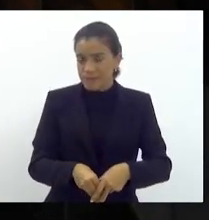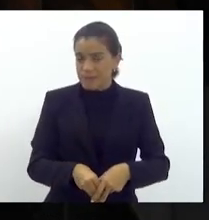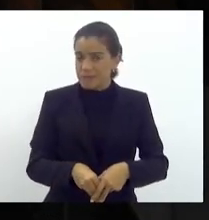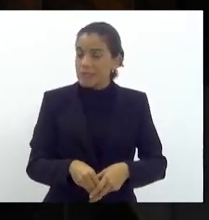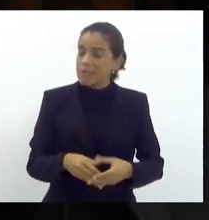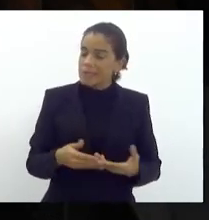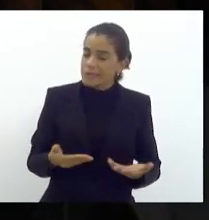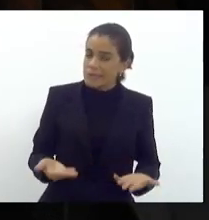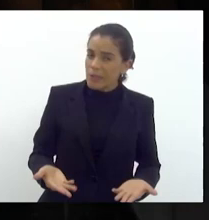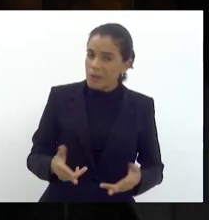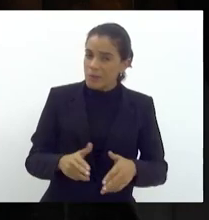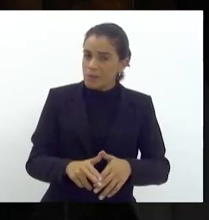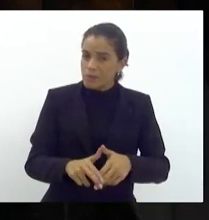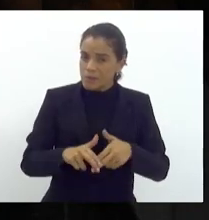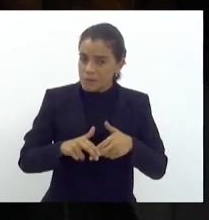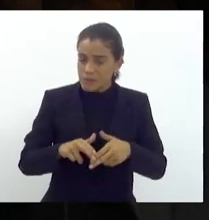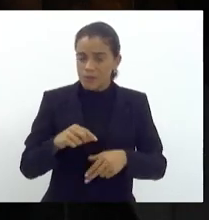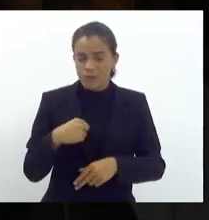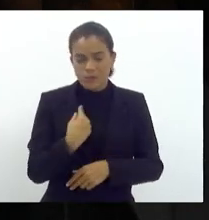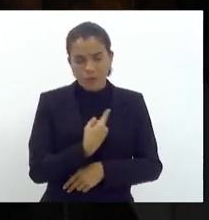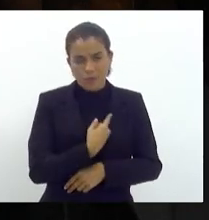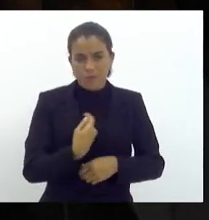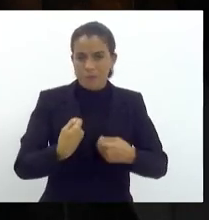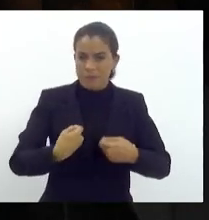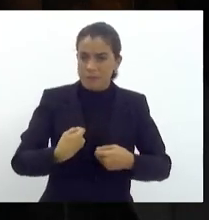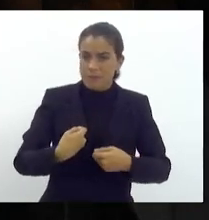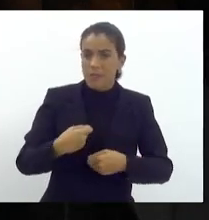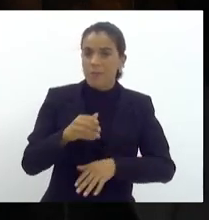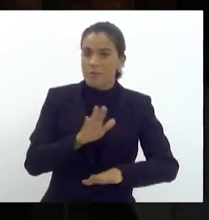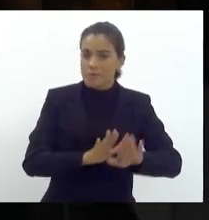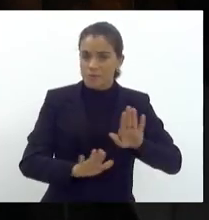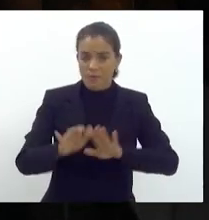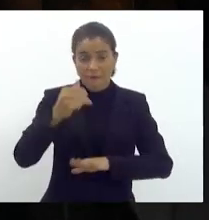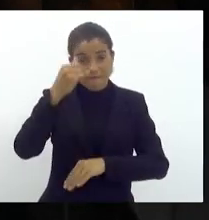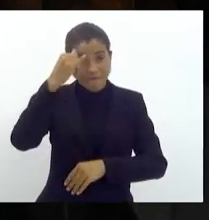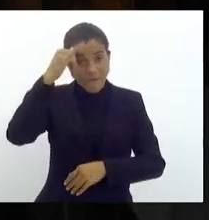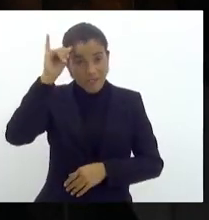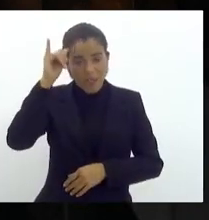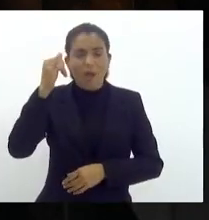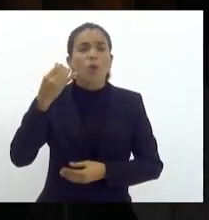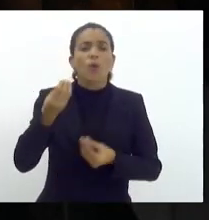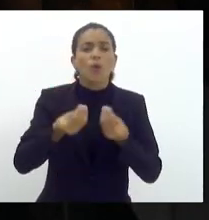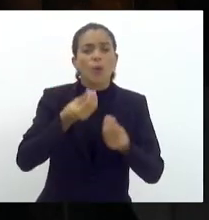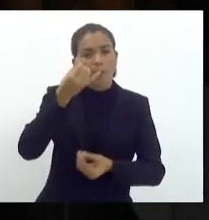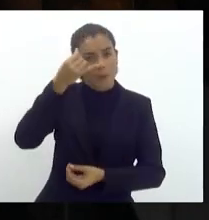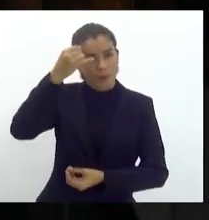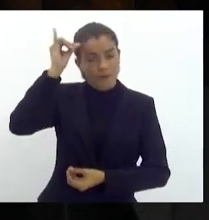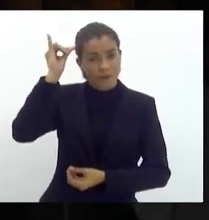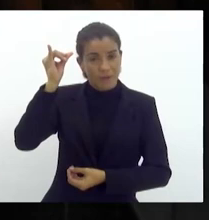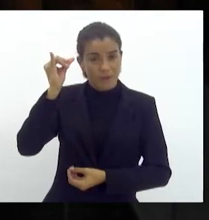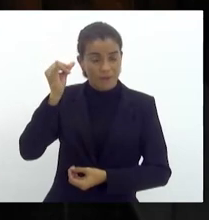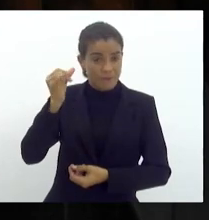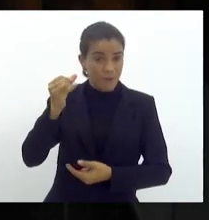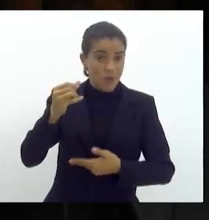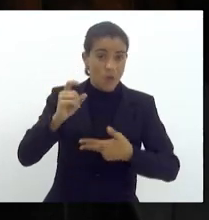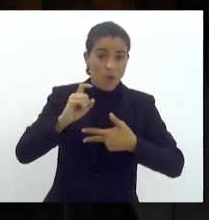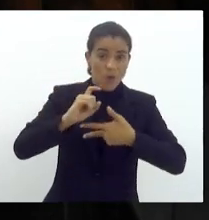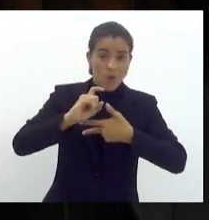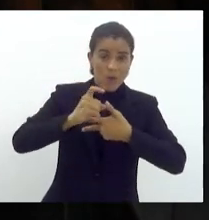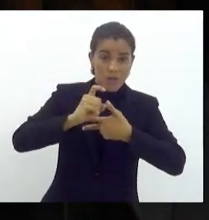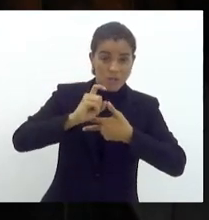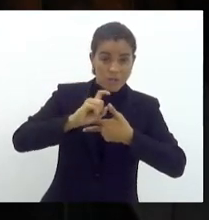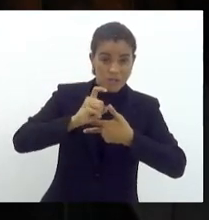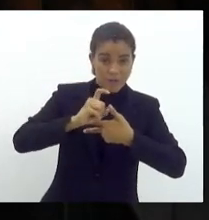por isso nós temos que evitar e evita-se como com Poder Executivo